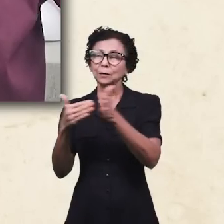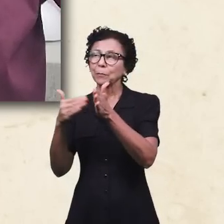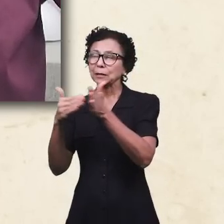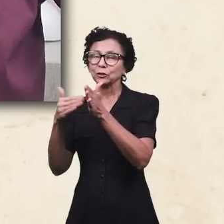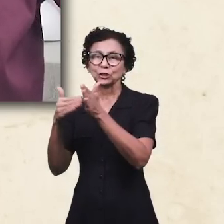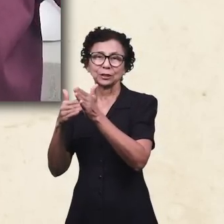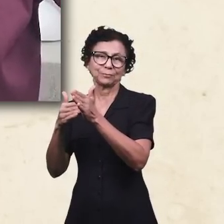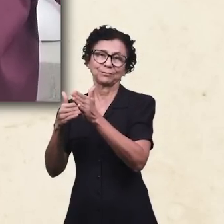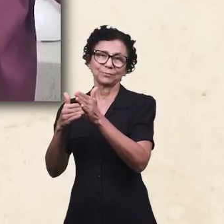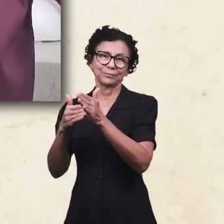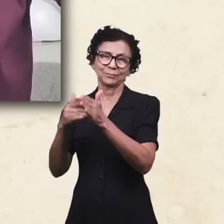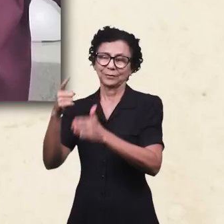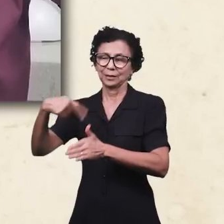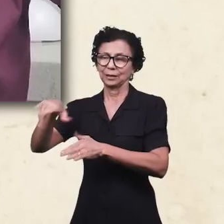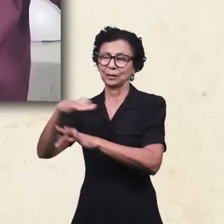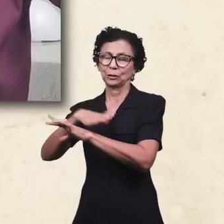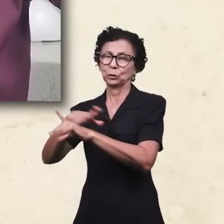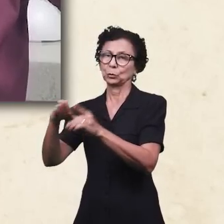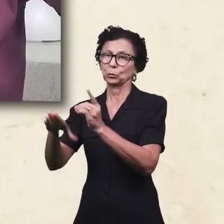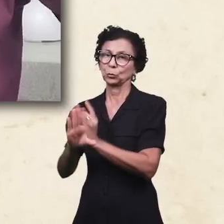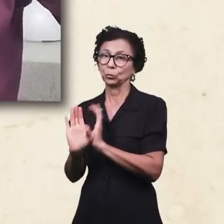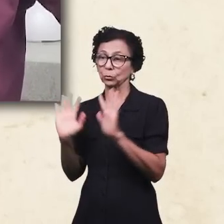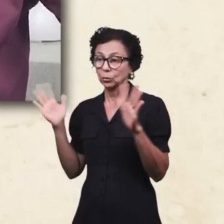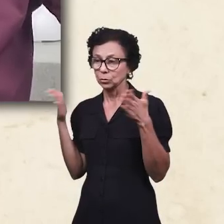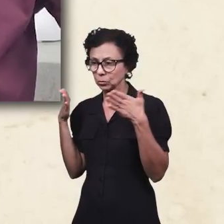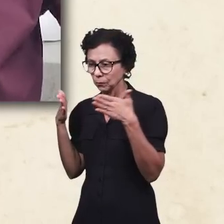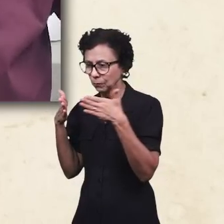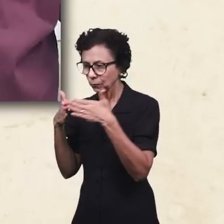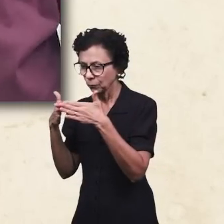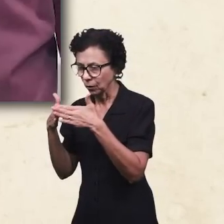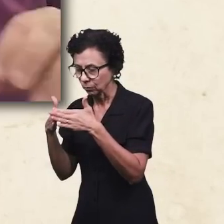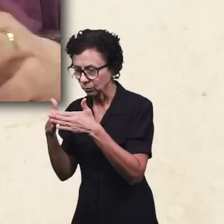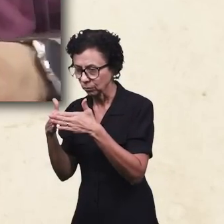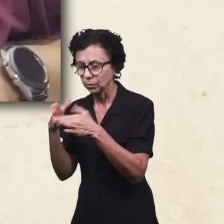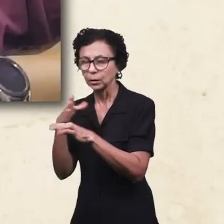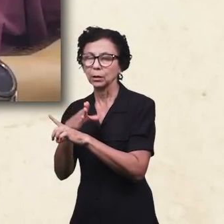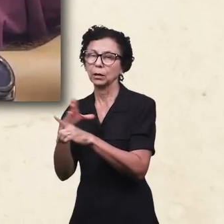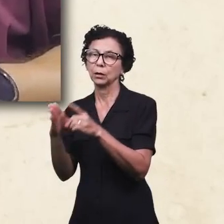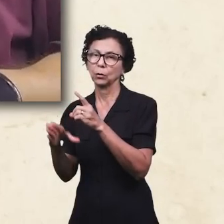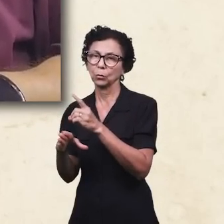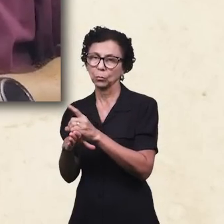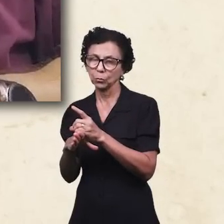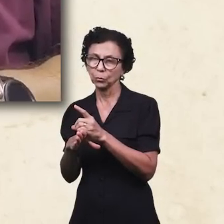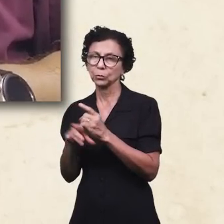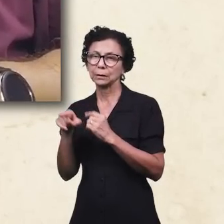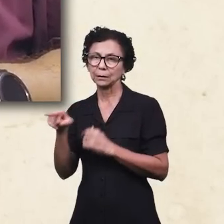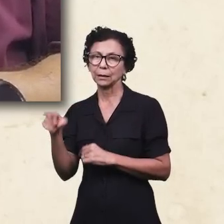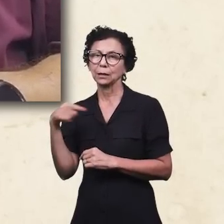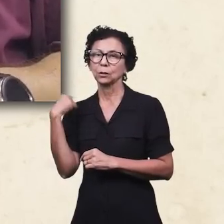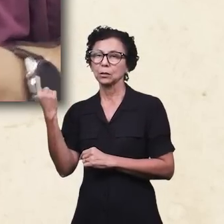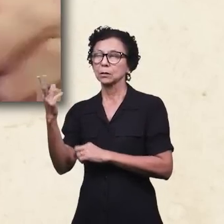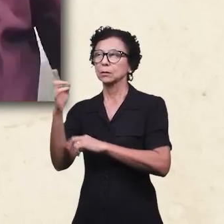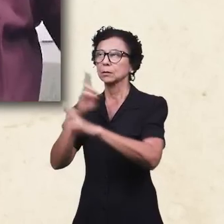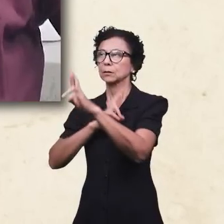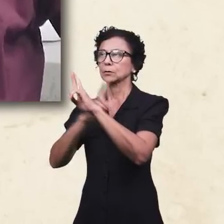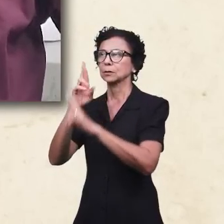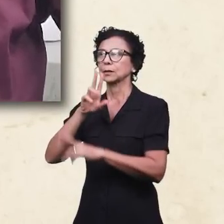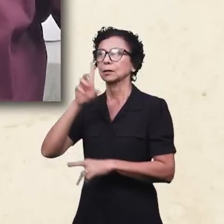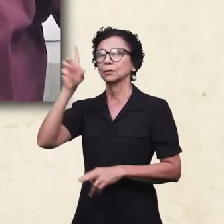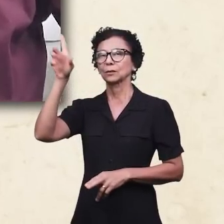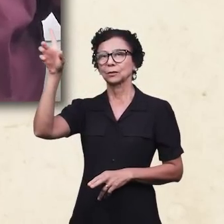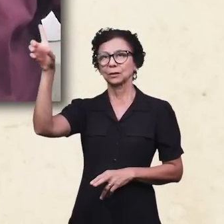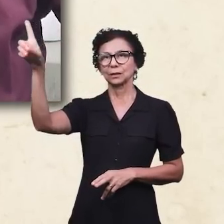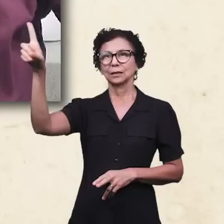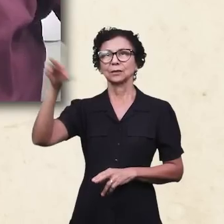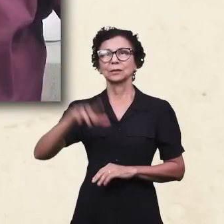dos cultos. Pelo contrário, toda a nossa vida deve estar voltada para esse momento do culto, onde nós vamos nos relacionar